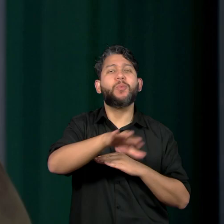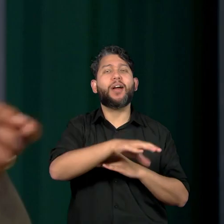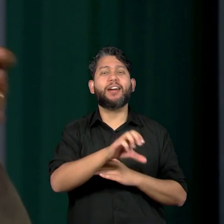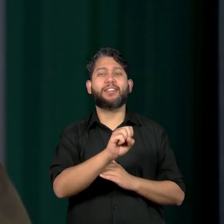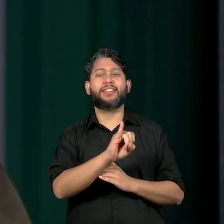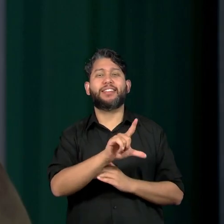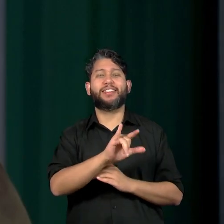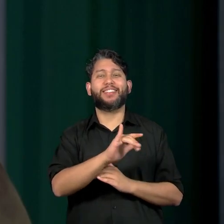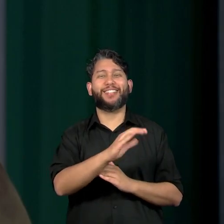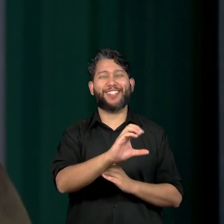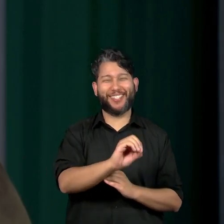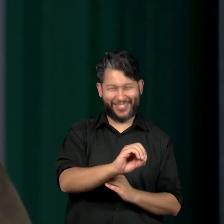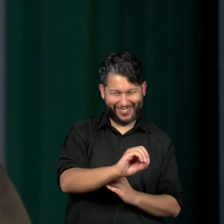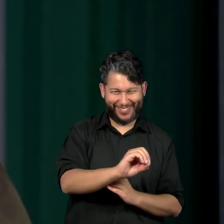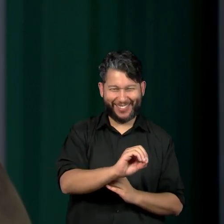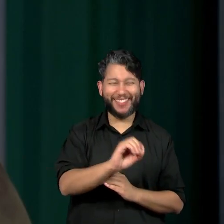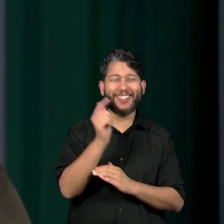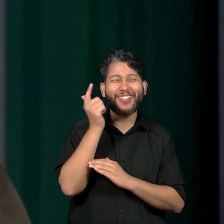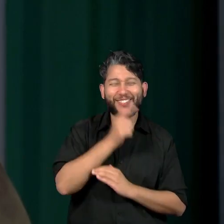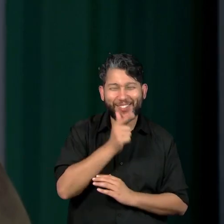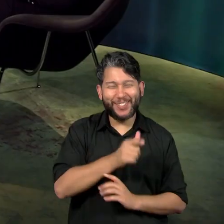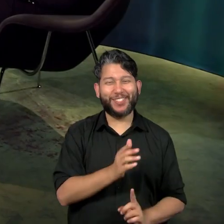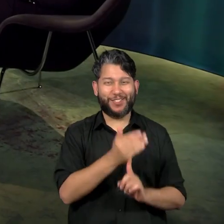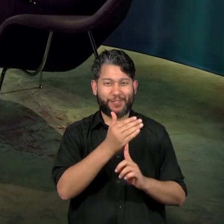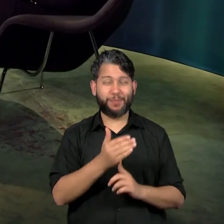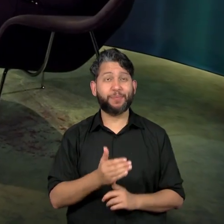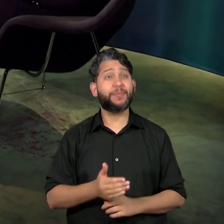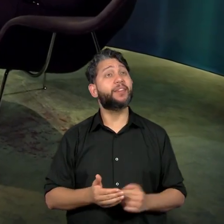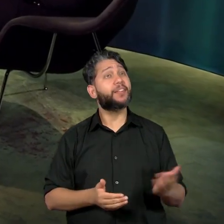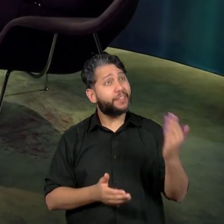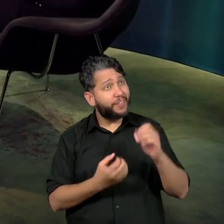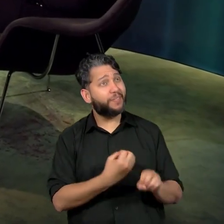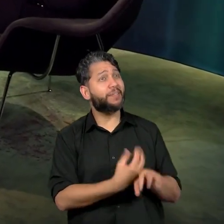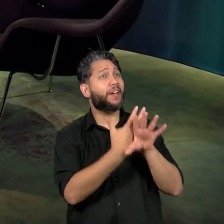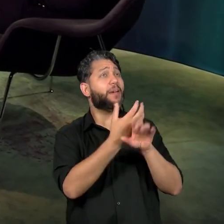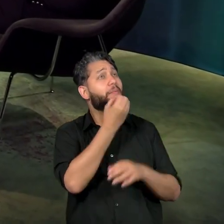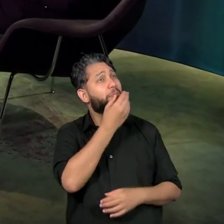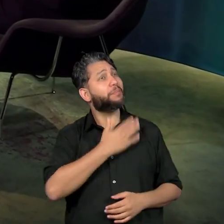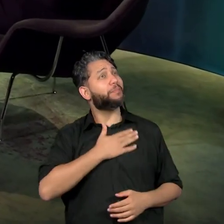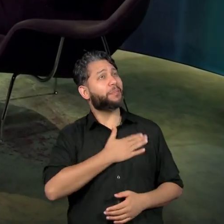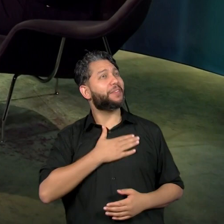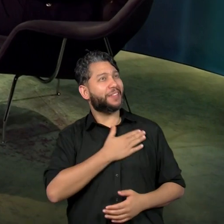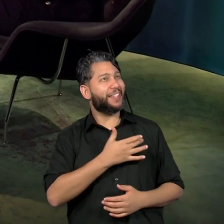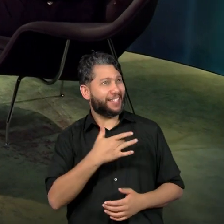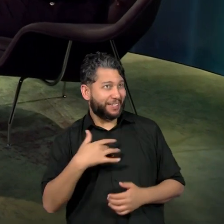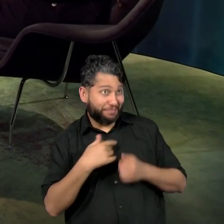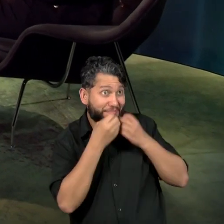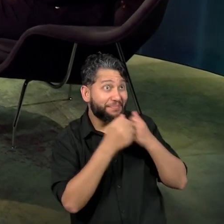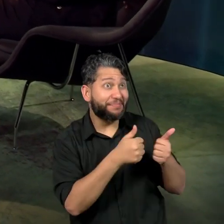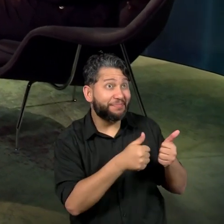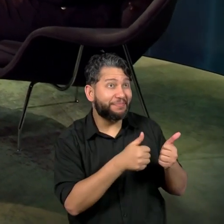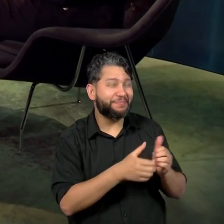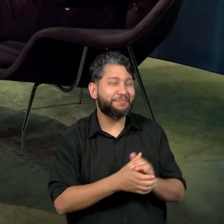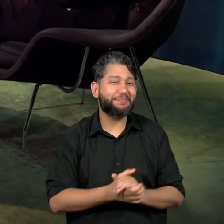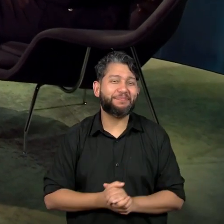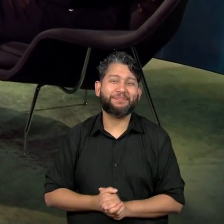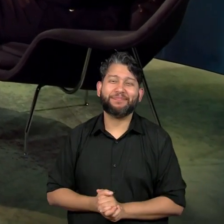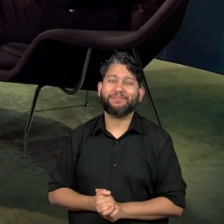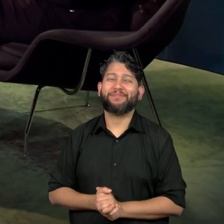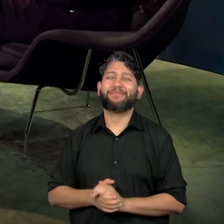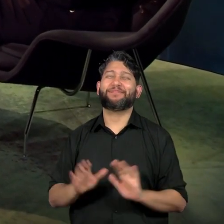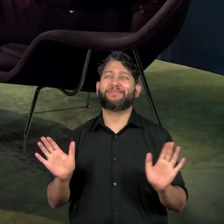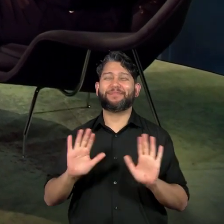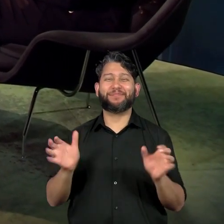Daniele para juntar-se a nós aqui online. Daniele, querida, seja muito bem-vinda. Tudo bem com você? Tudo bem,